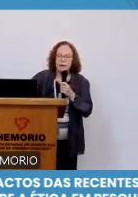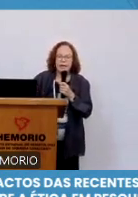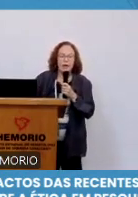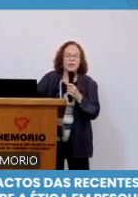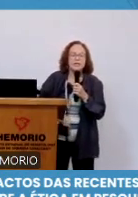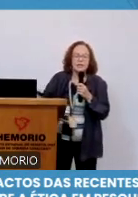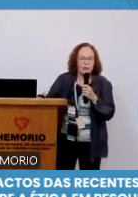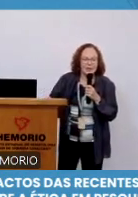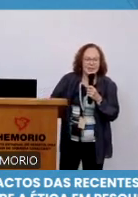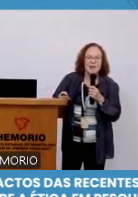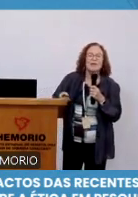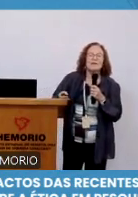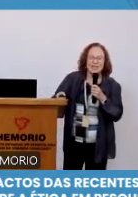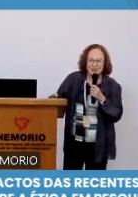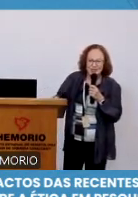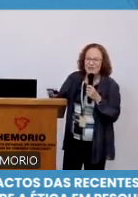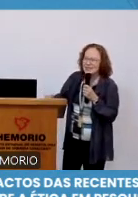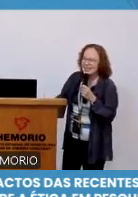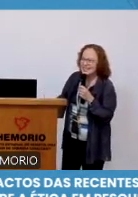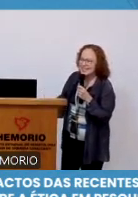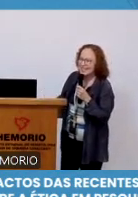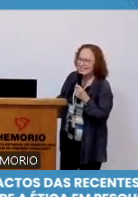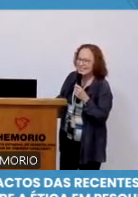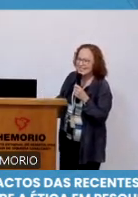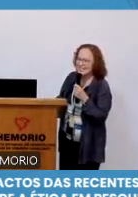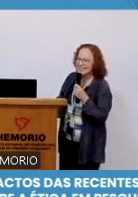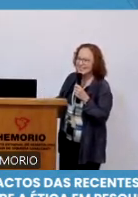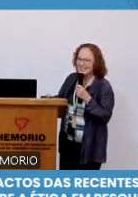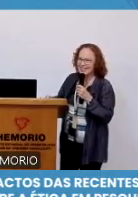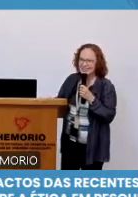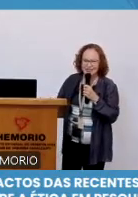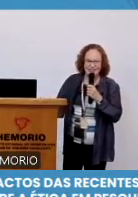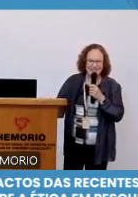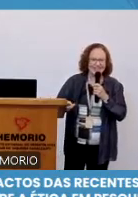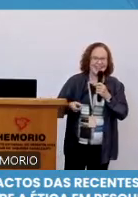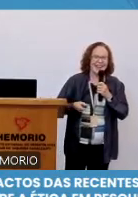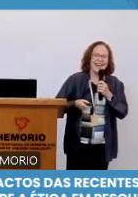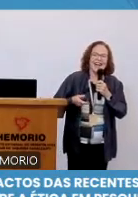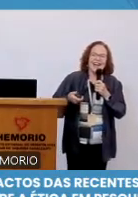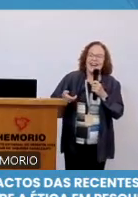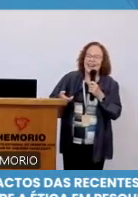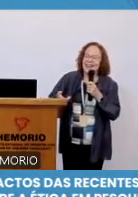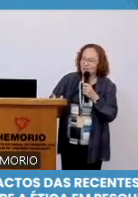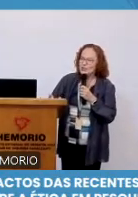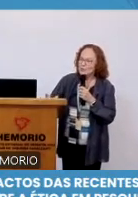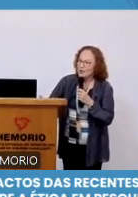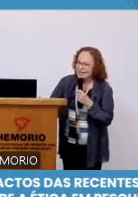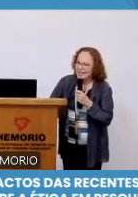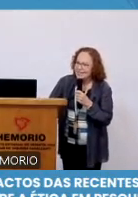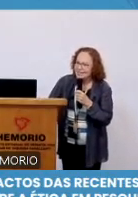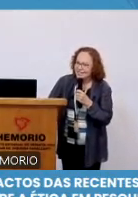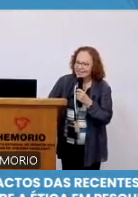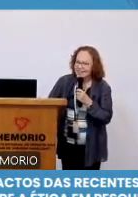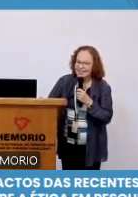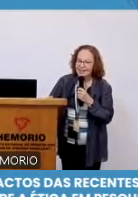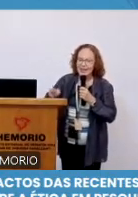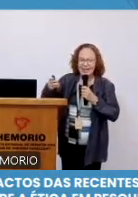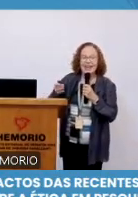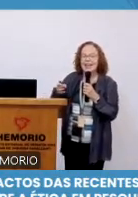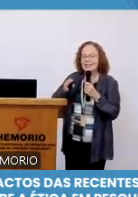Mas o que aconteceu entre 1996, certo? E